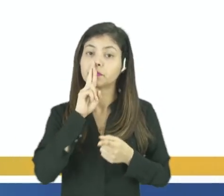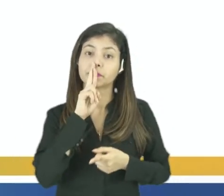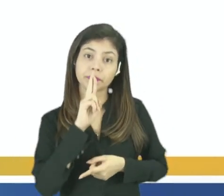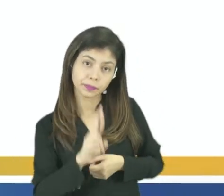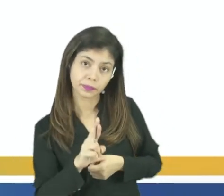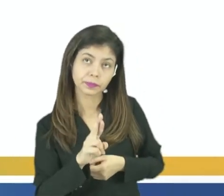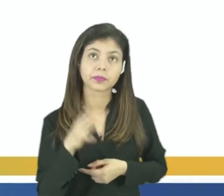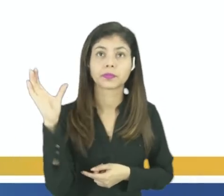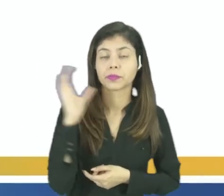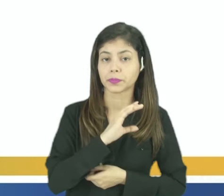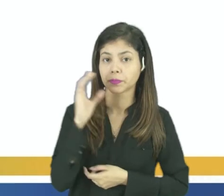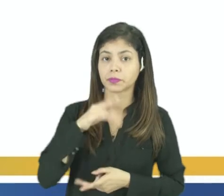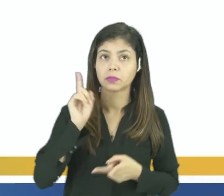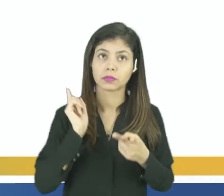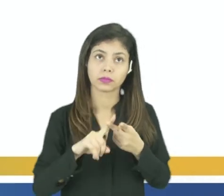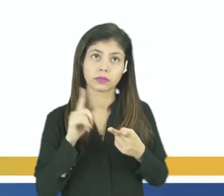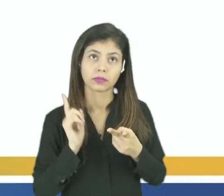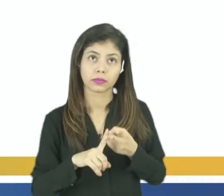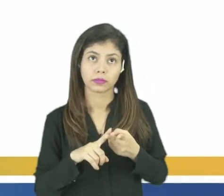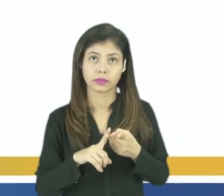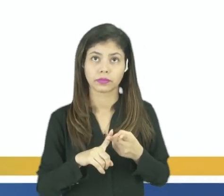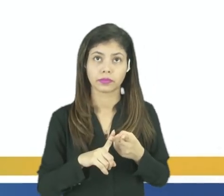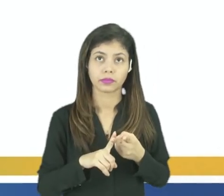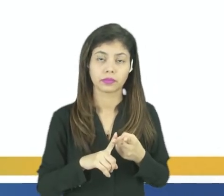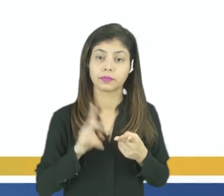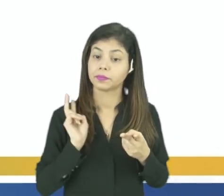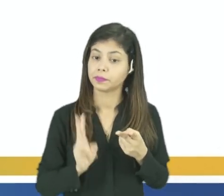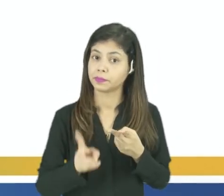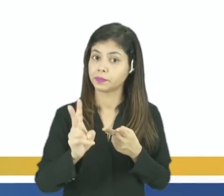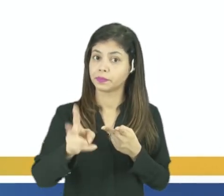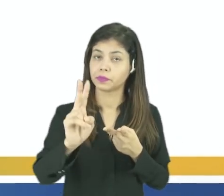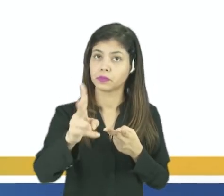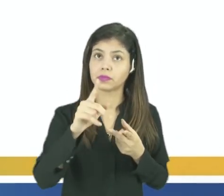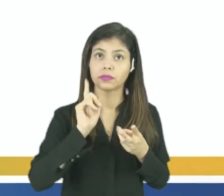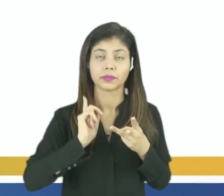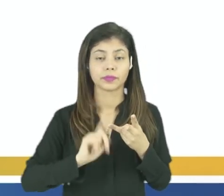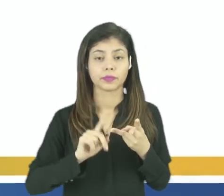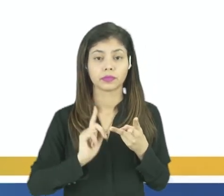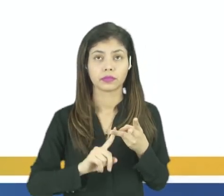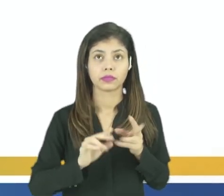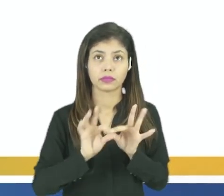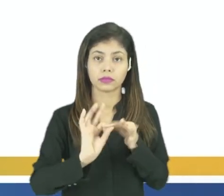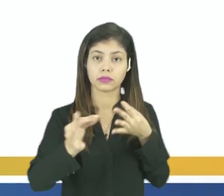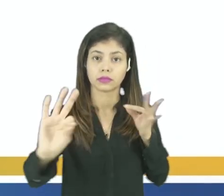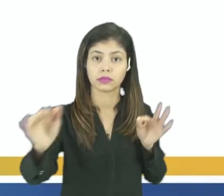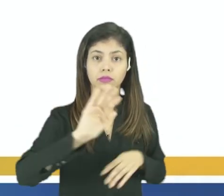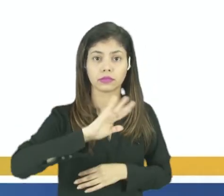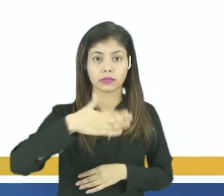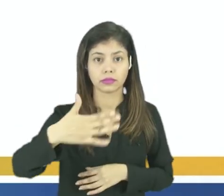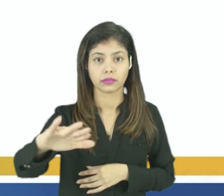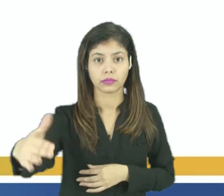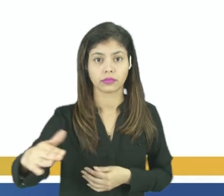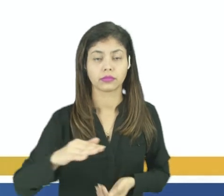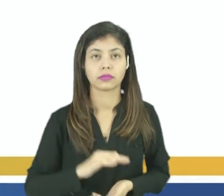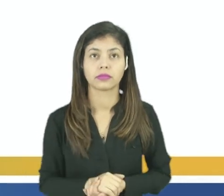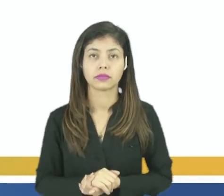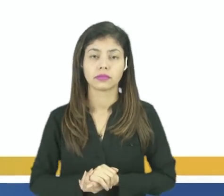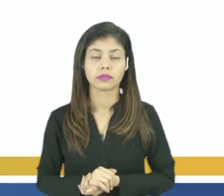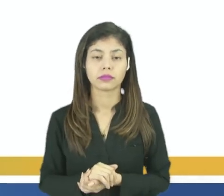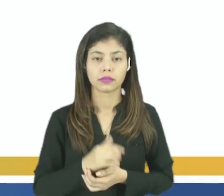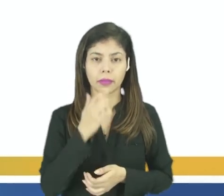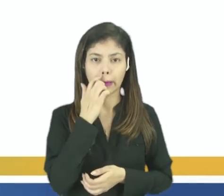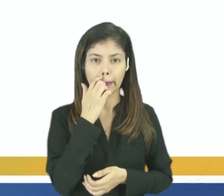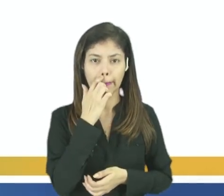nosso exercício. Vai perguntar aqui, ó, Universidade de Rio Grande do Sul, 2017, até recente a